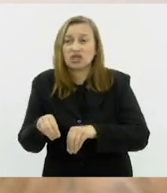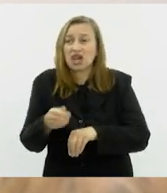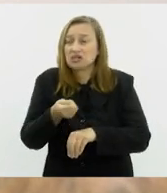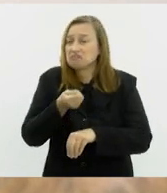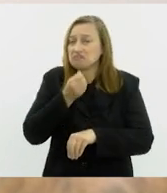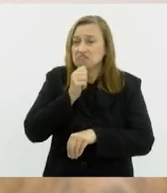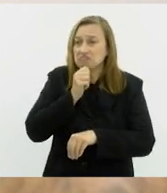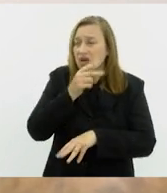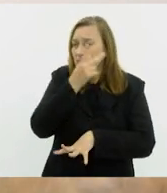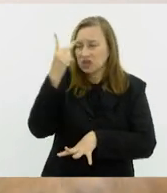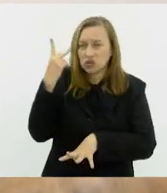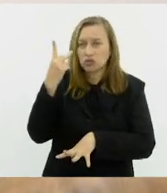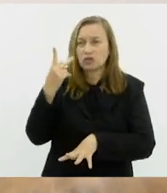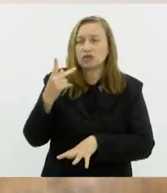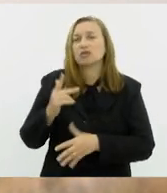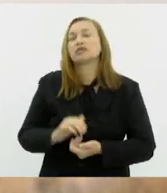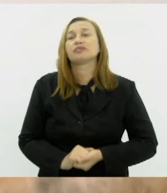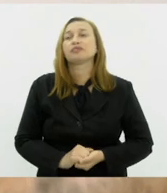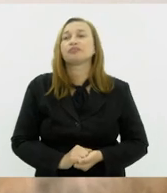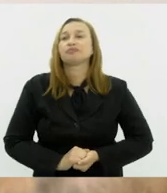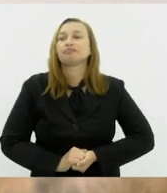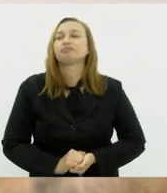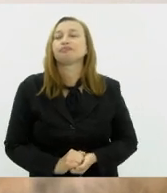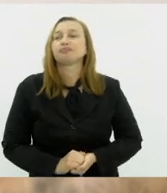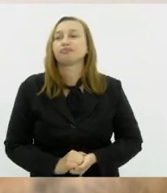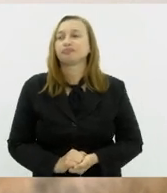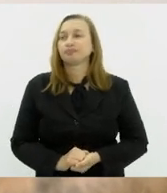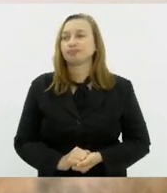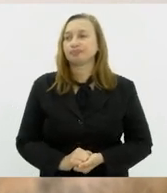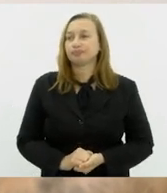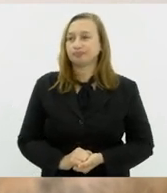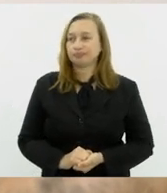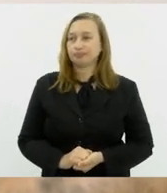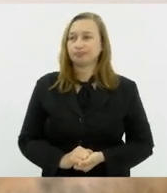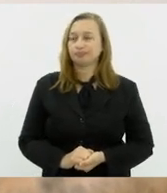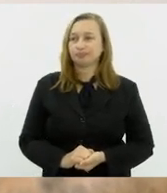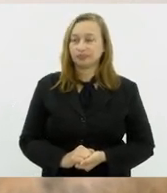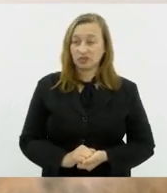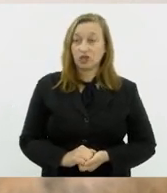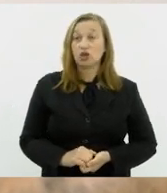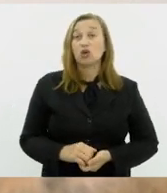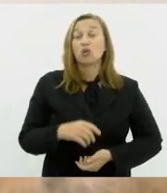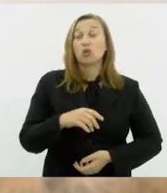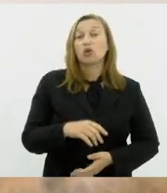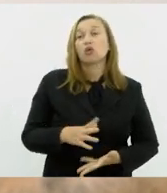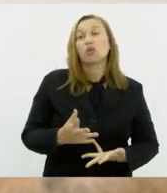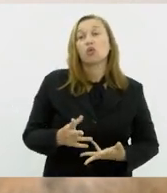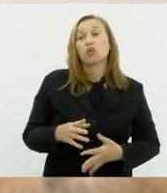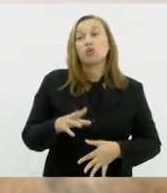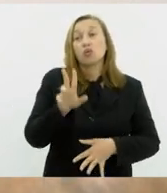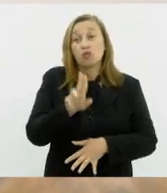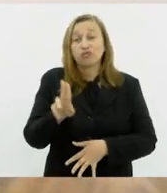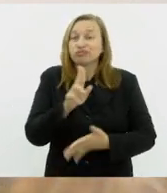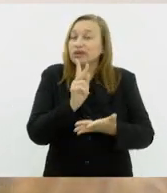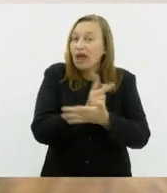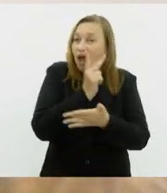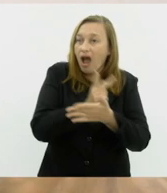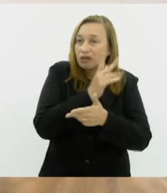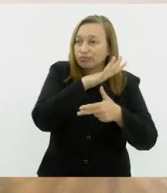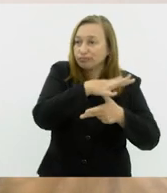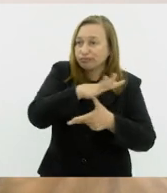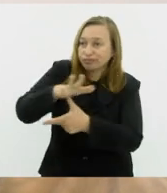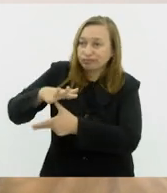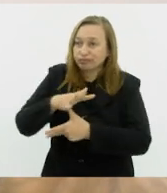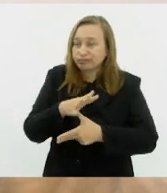cumprir a missão dele, tá bom? Como forma de coibir a má utilização do espaço aéreo baseado, nós temos uma junta